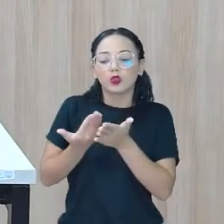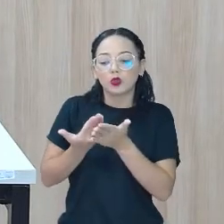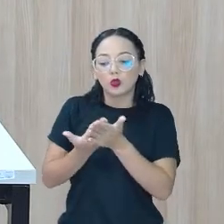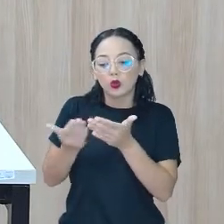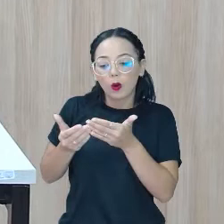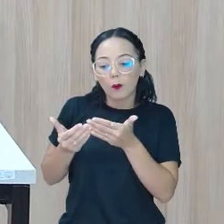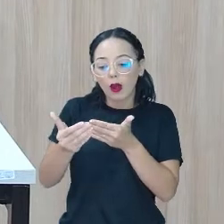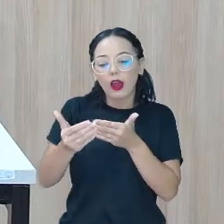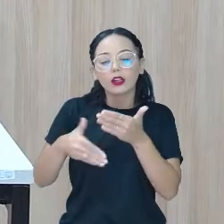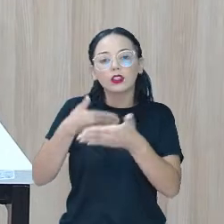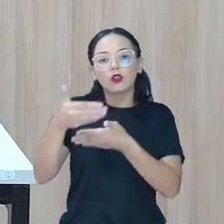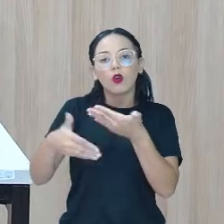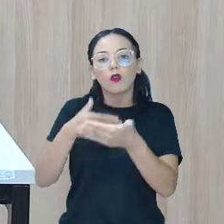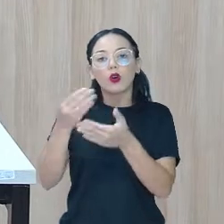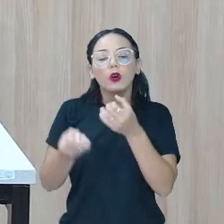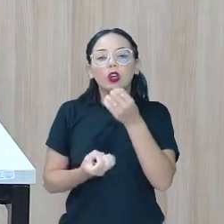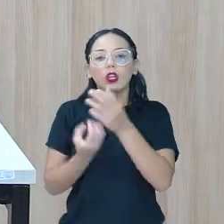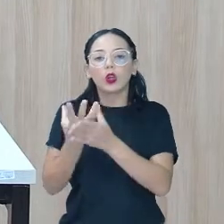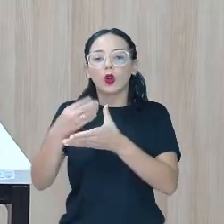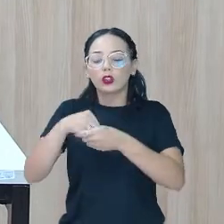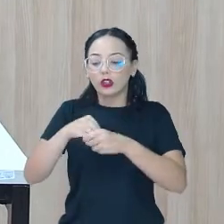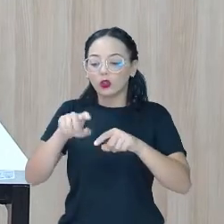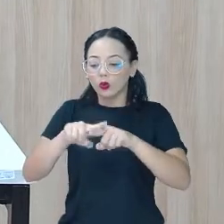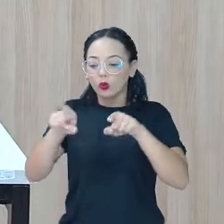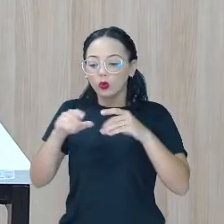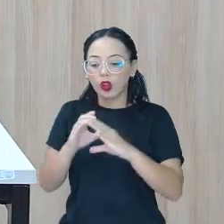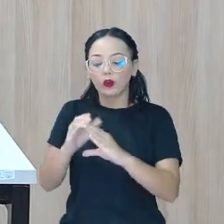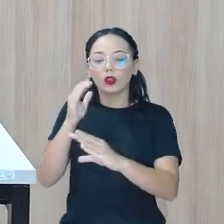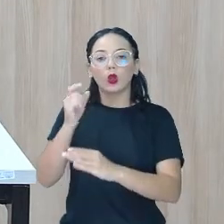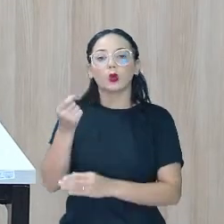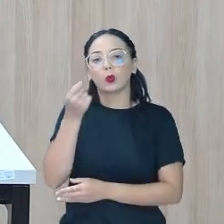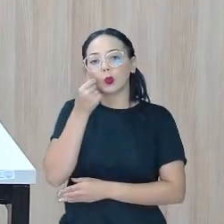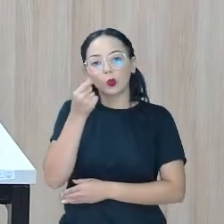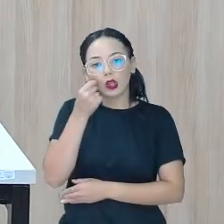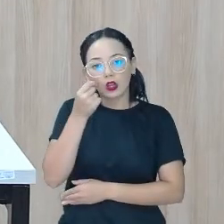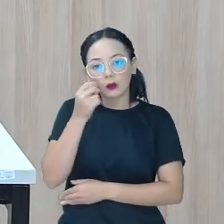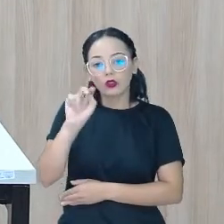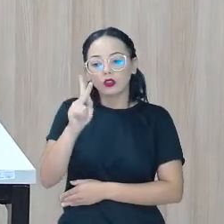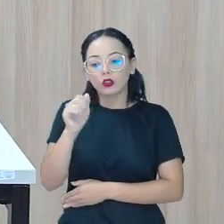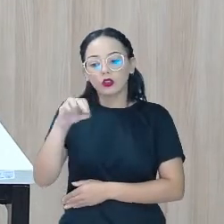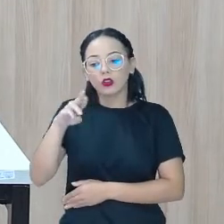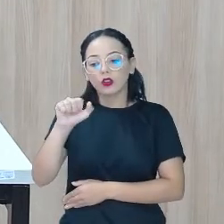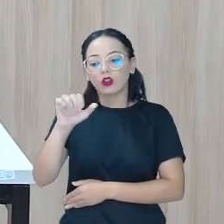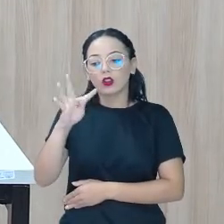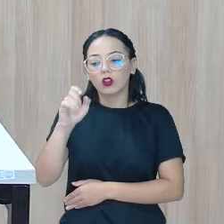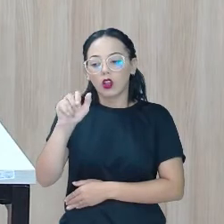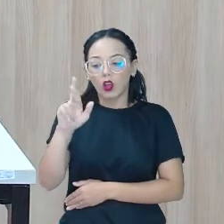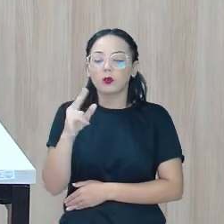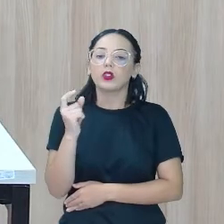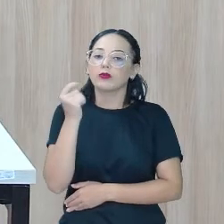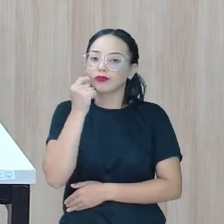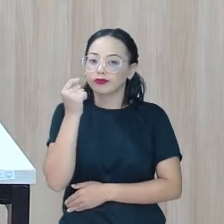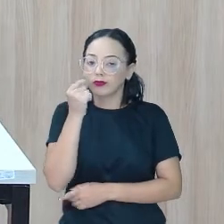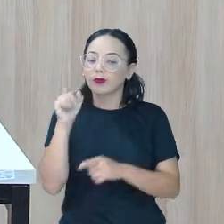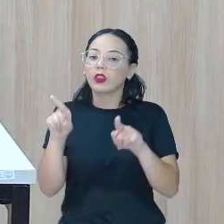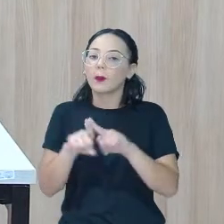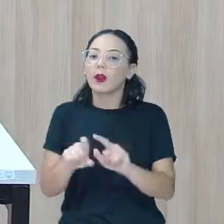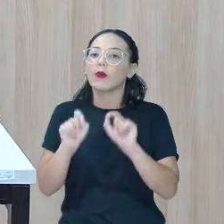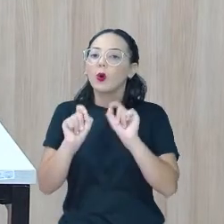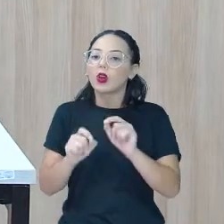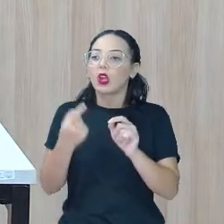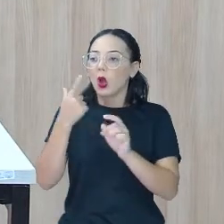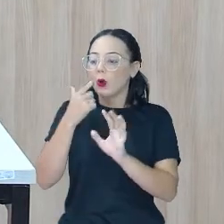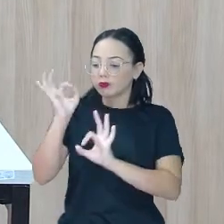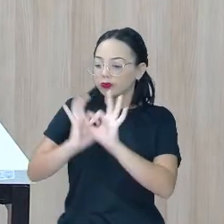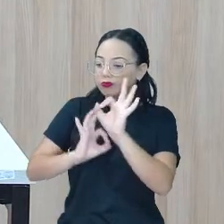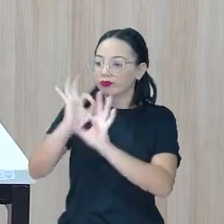que desenvolveu aí no laboratório a questão do hamster e colocaram o hamster como uma cobaia, né, que foi manipulada